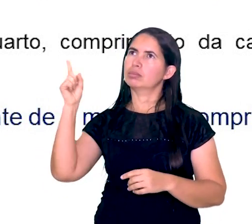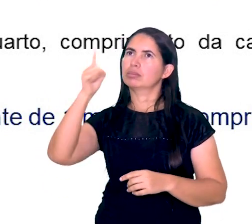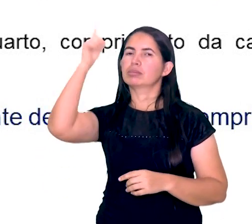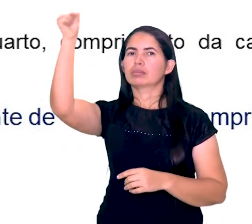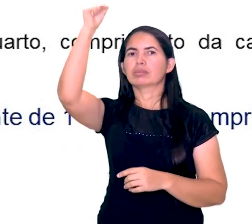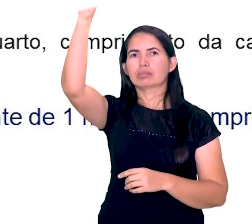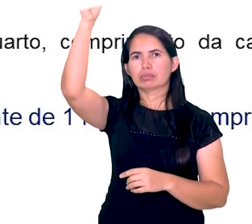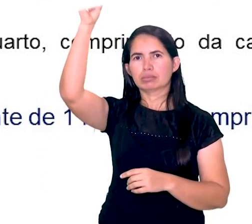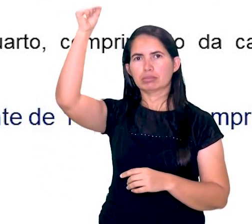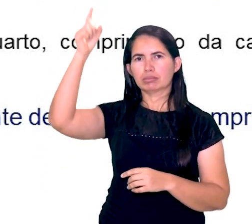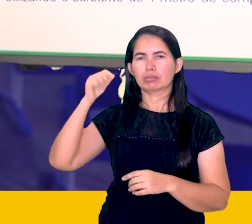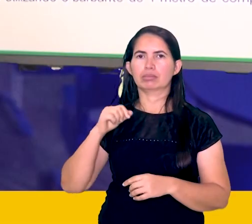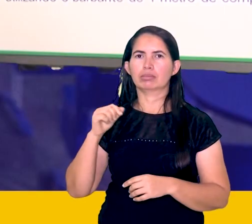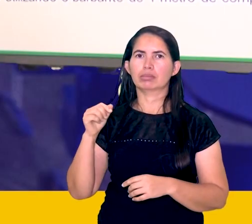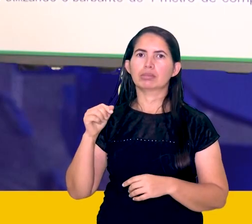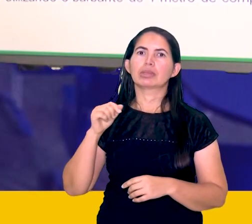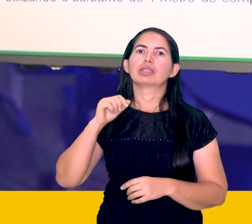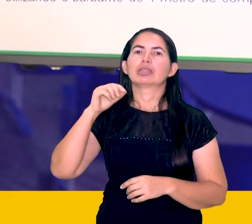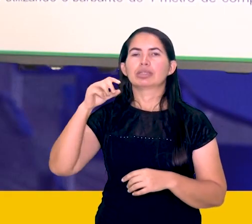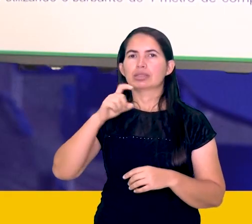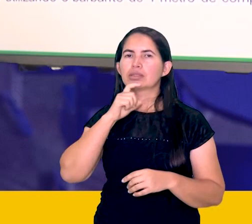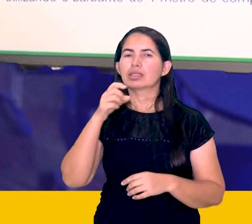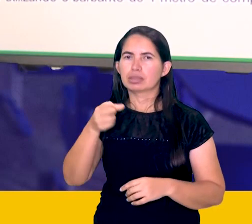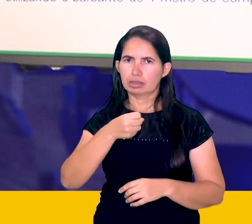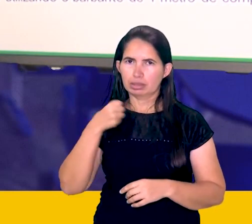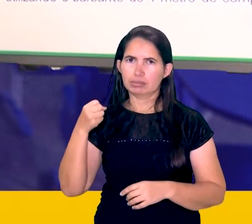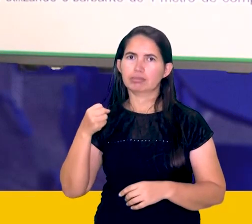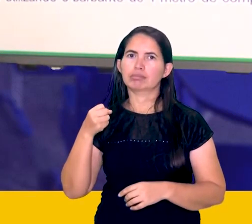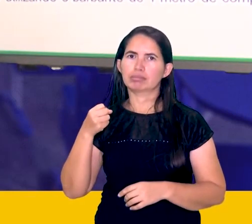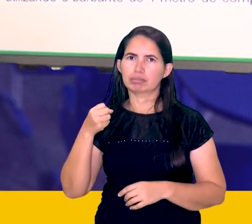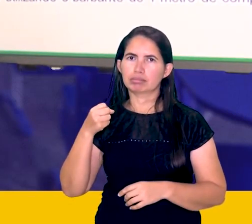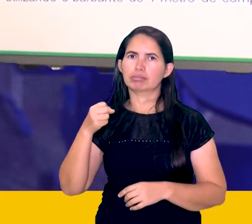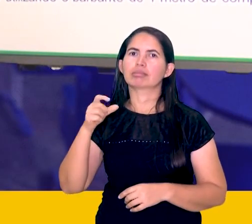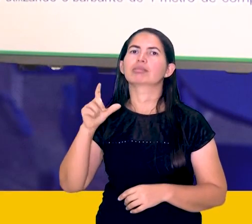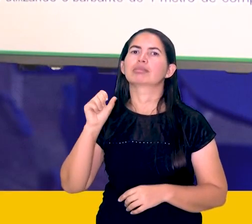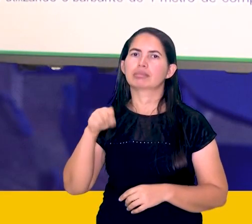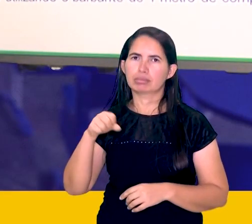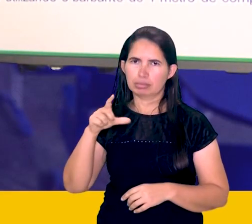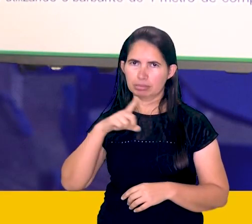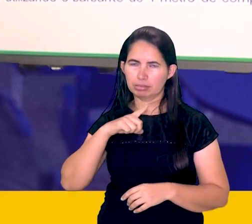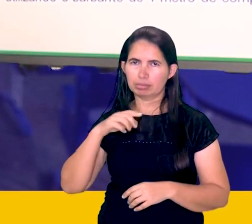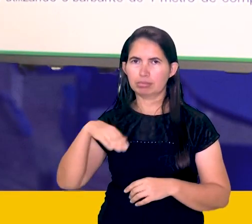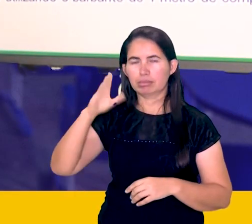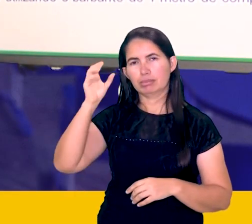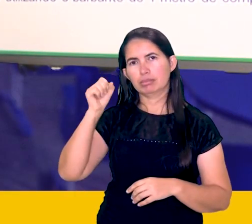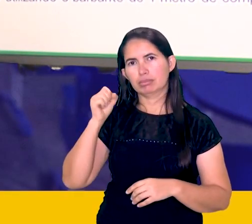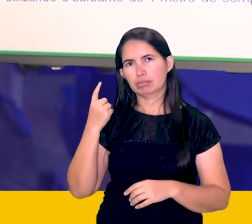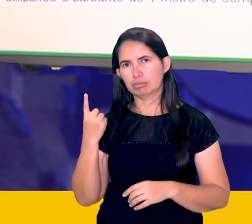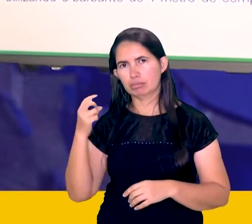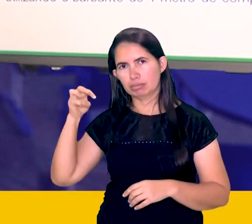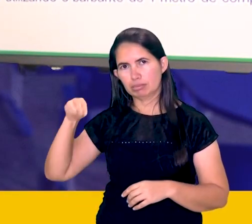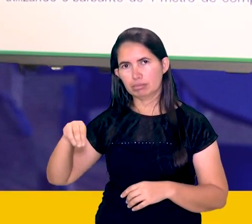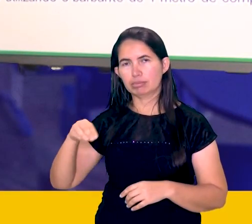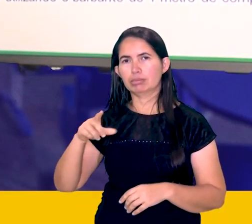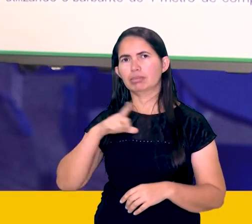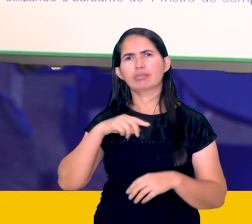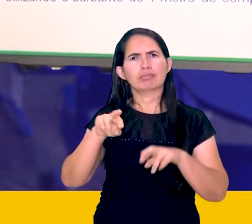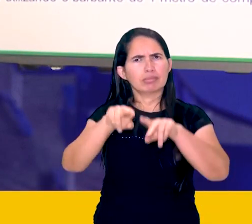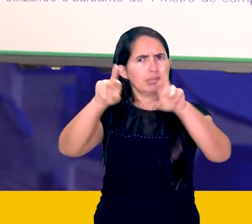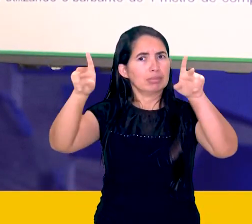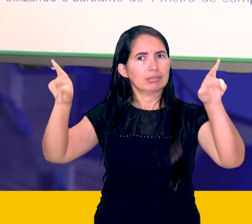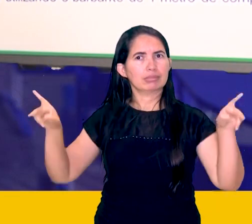objetos que estamos colocando aqui como possíveis respostas. Existem outros, claro que existem outros em sua